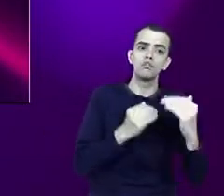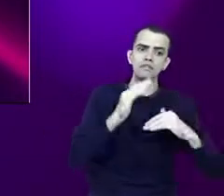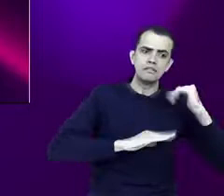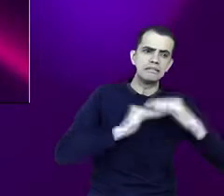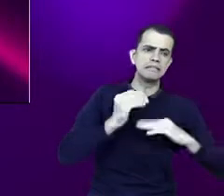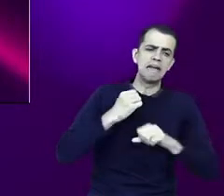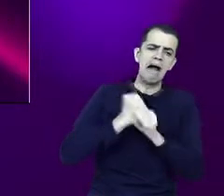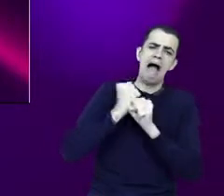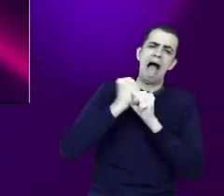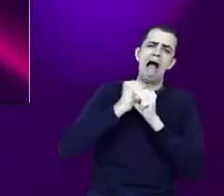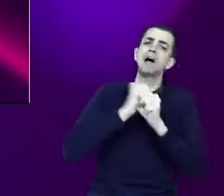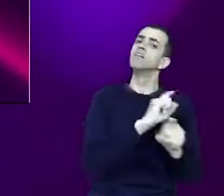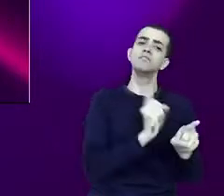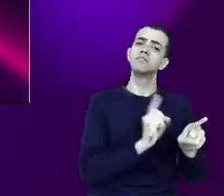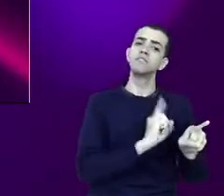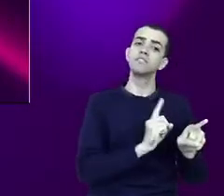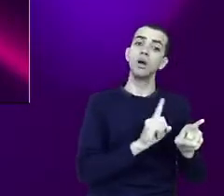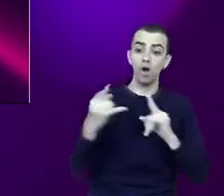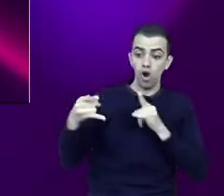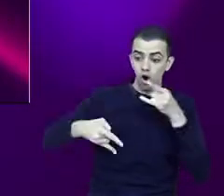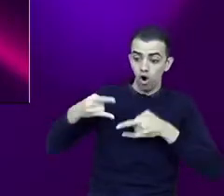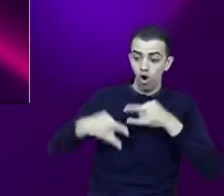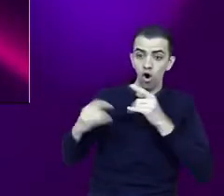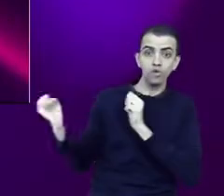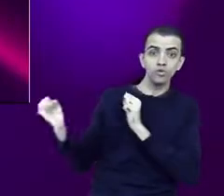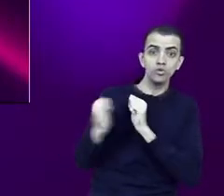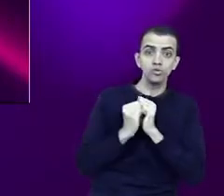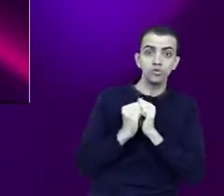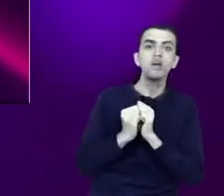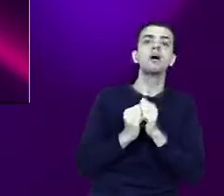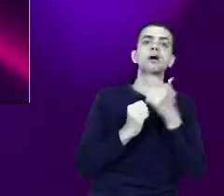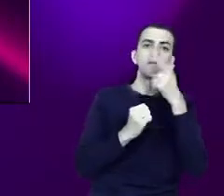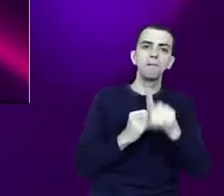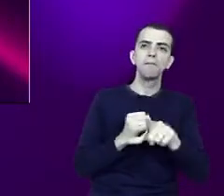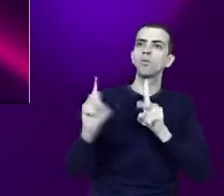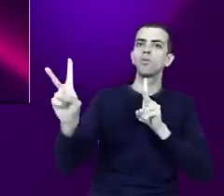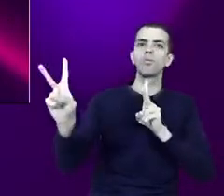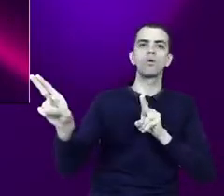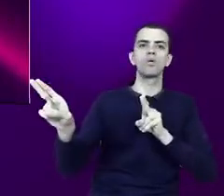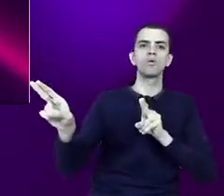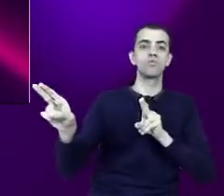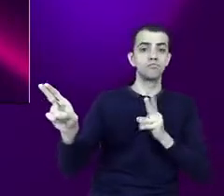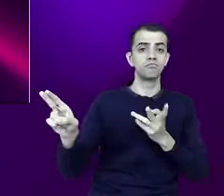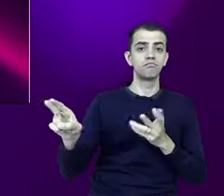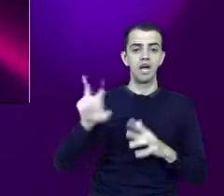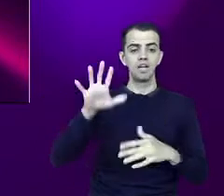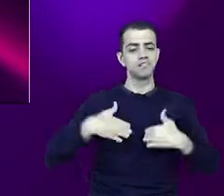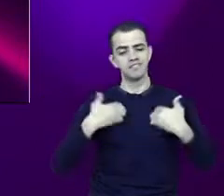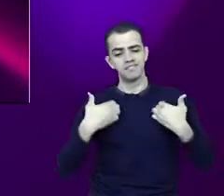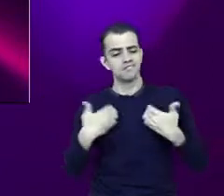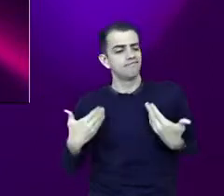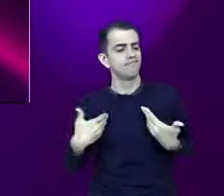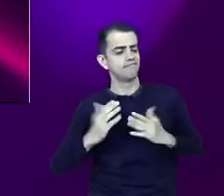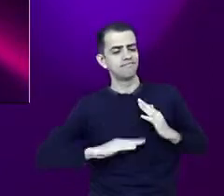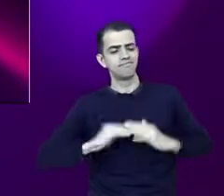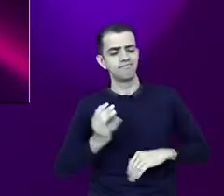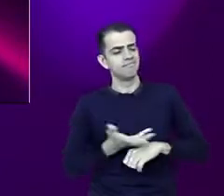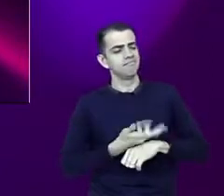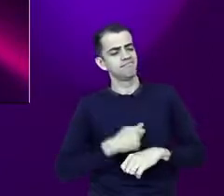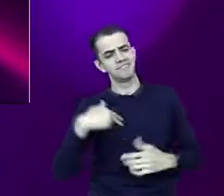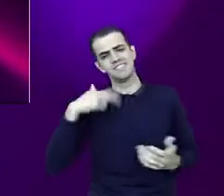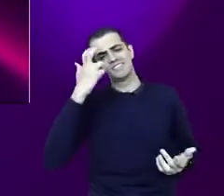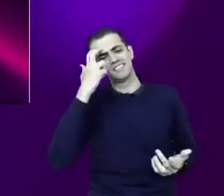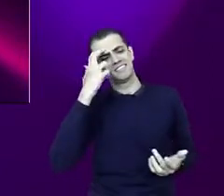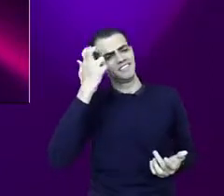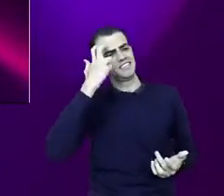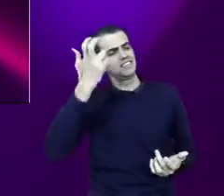isso tira qualquer jogo de vaidade, tira qualquer jogo, o conhecimento é meu ou não.